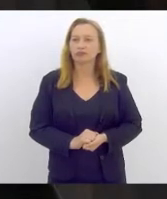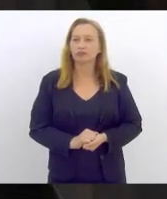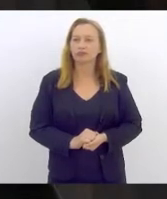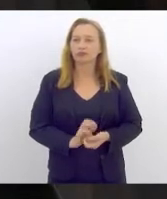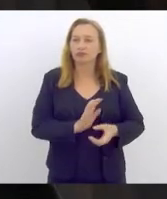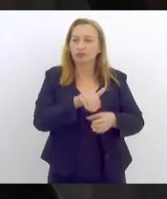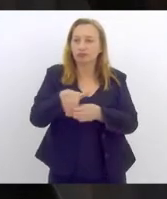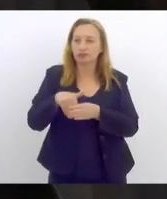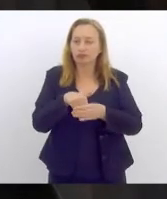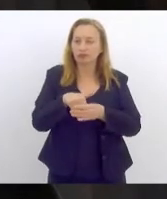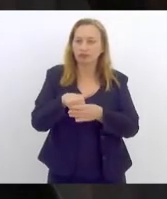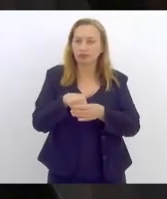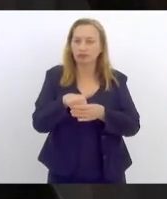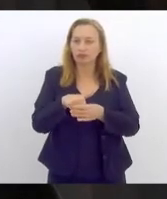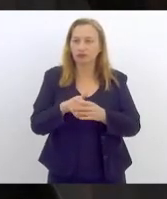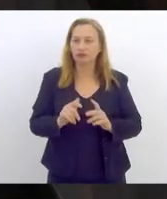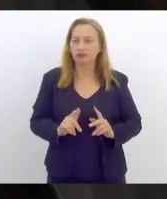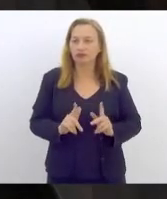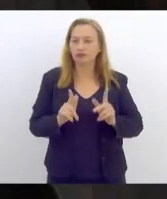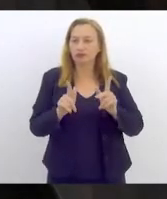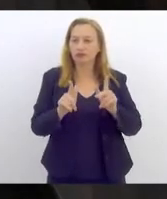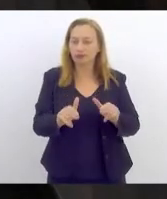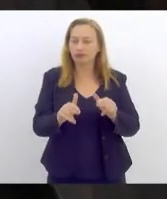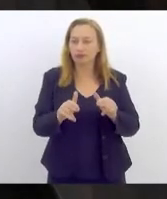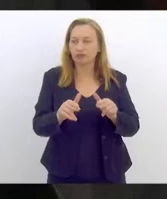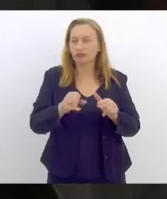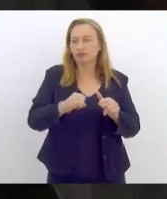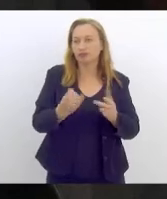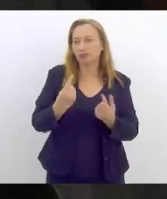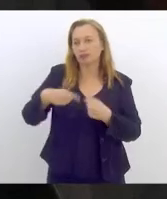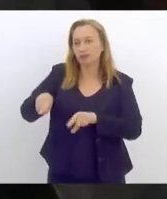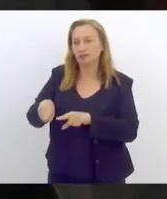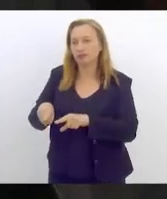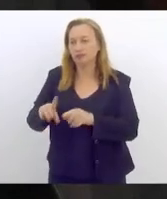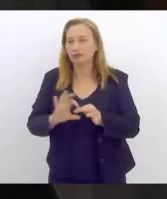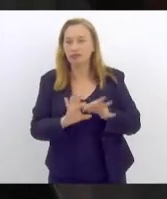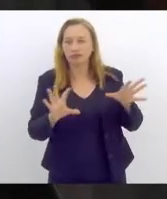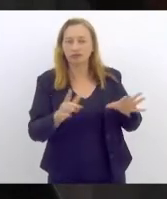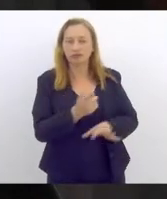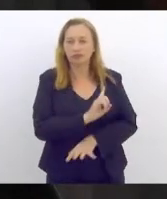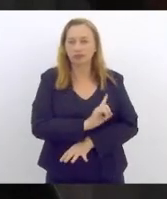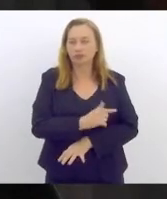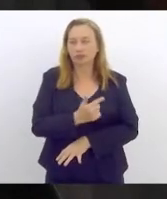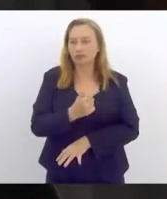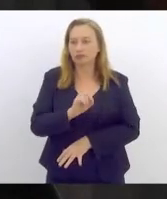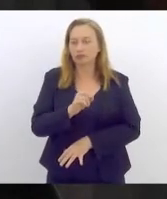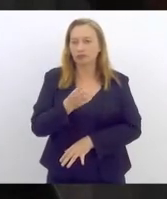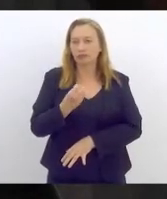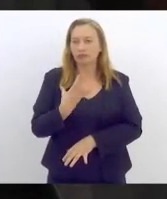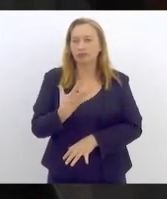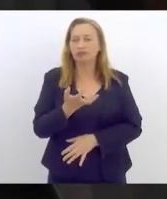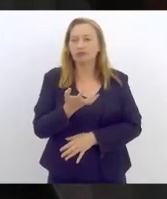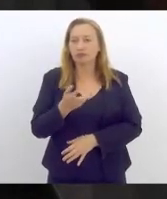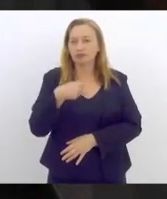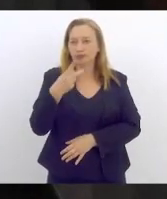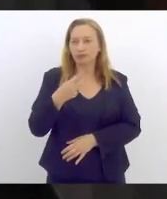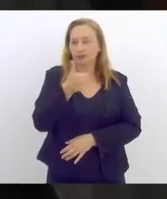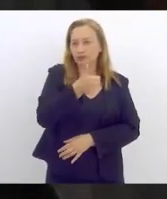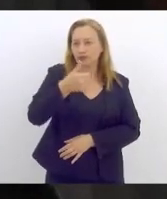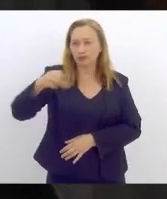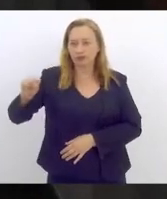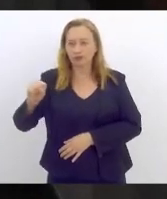votos a favor dos mesmos se for contra a democracia no Vale quero dizer que em 18